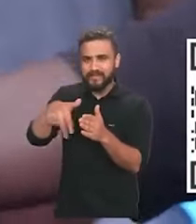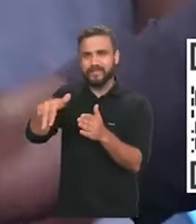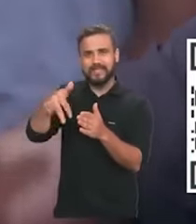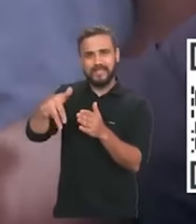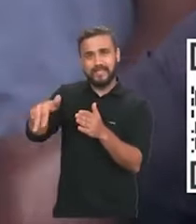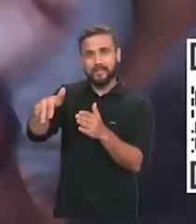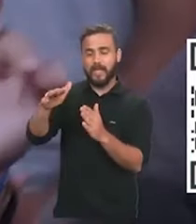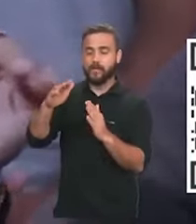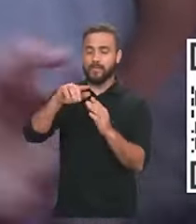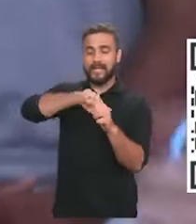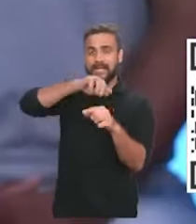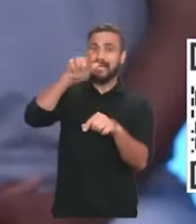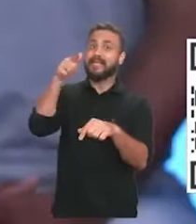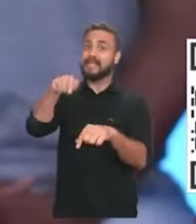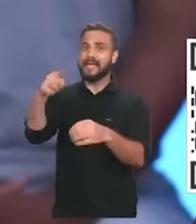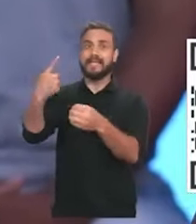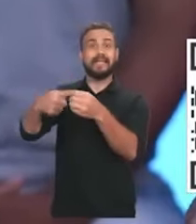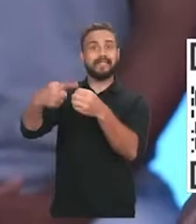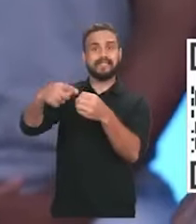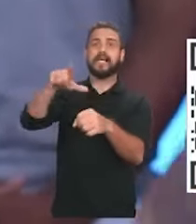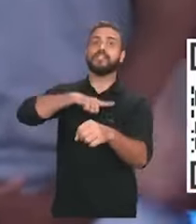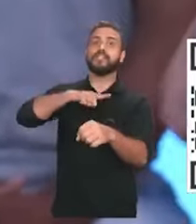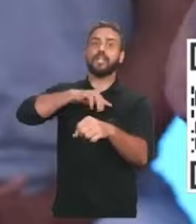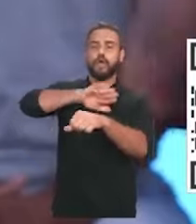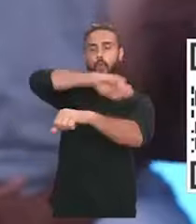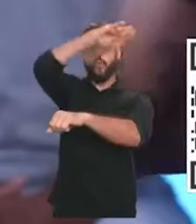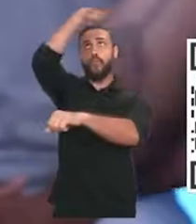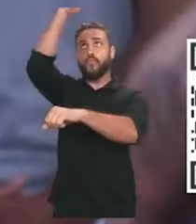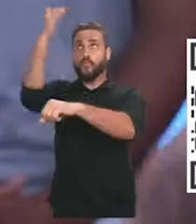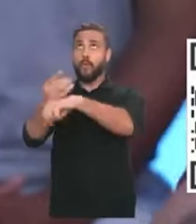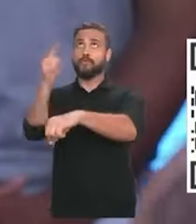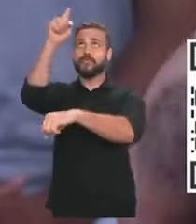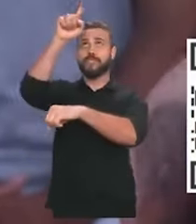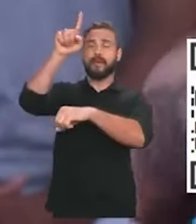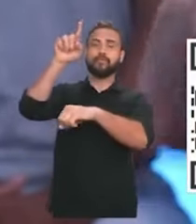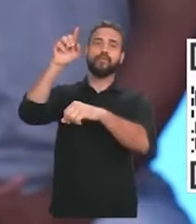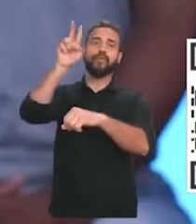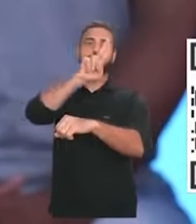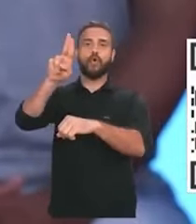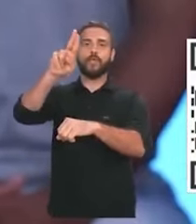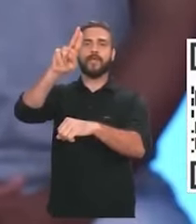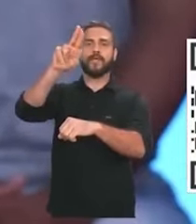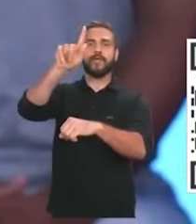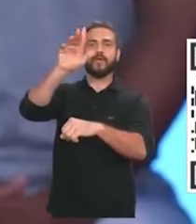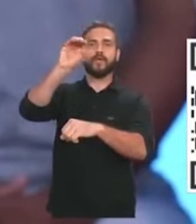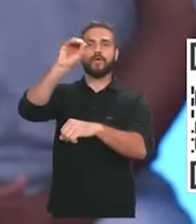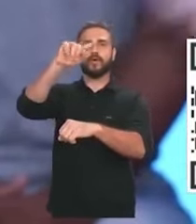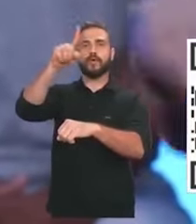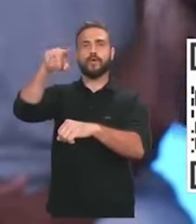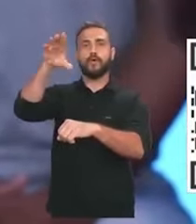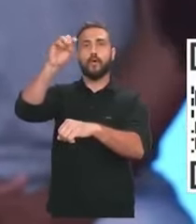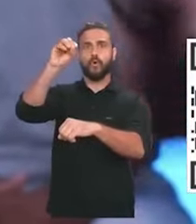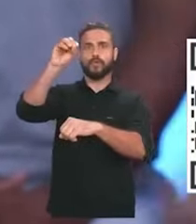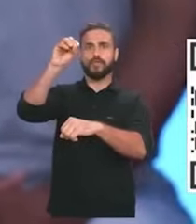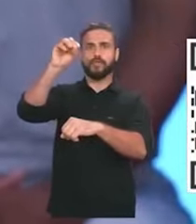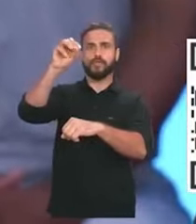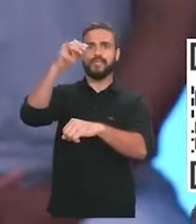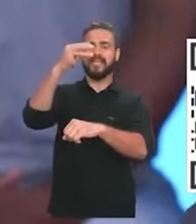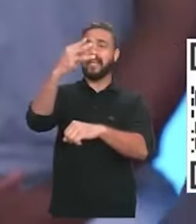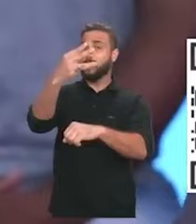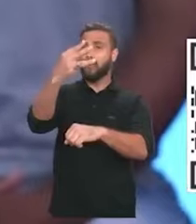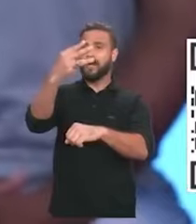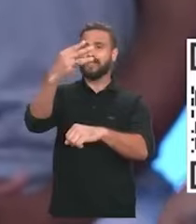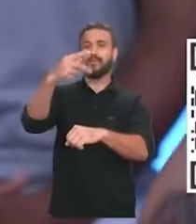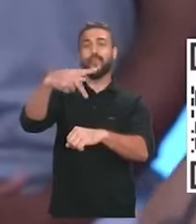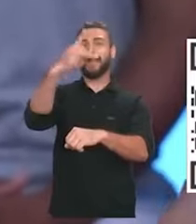que se chama Monte do Gozo, que é onde as pessoas avistam a cidade, está a 4 quilômetros do lugar que você tem que chegar,